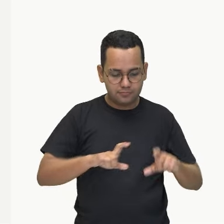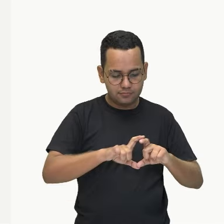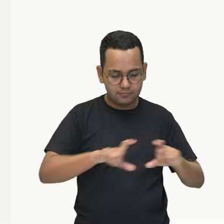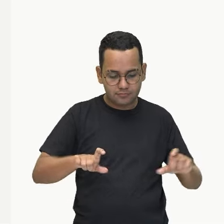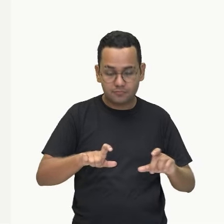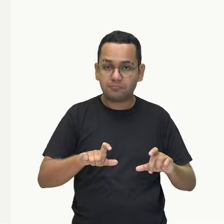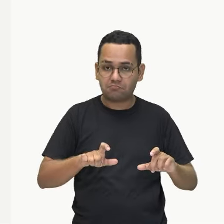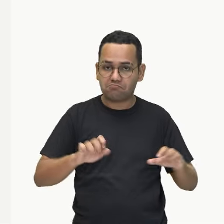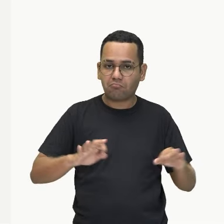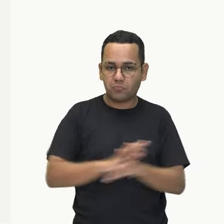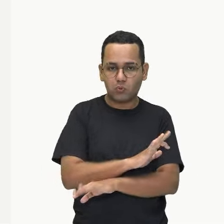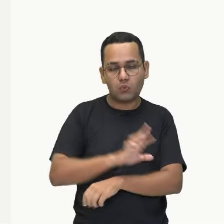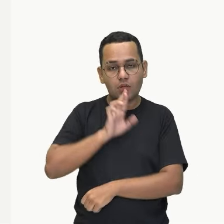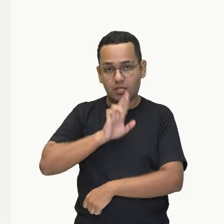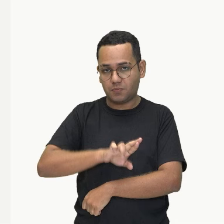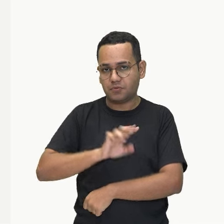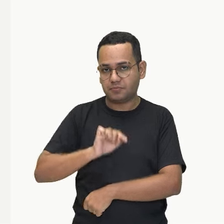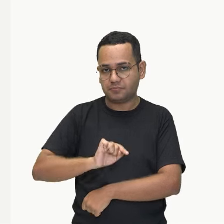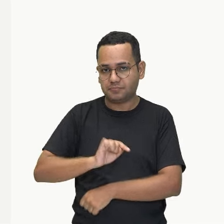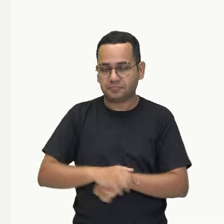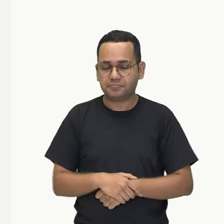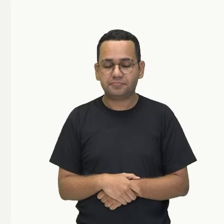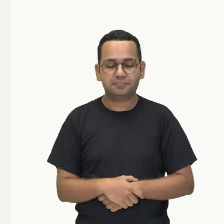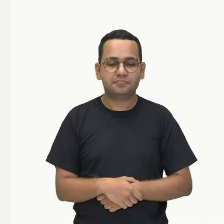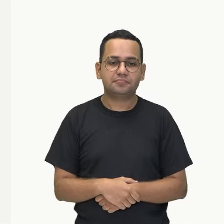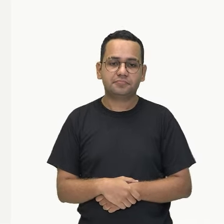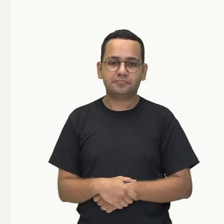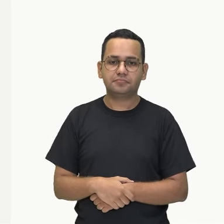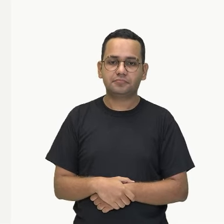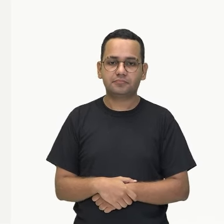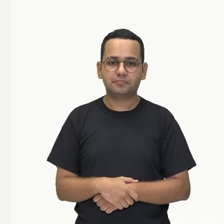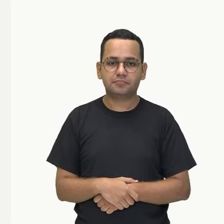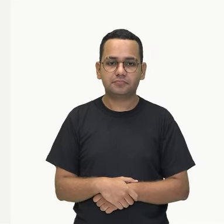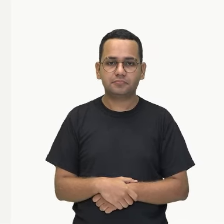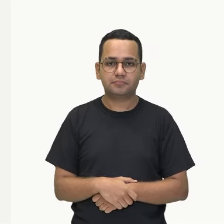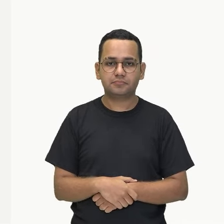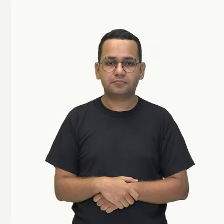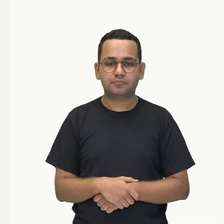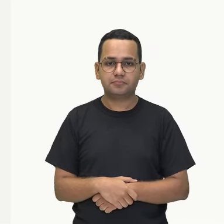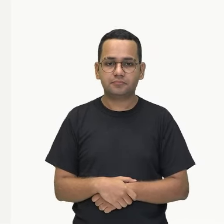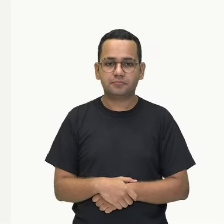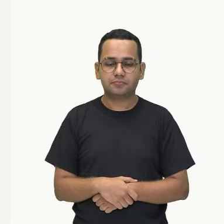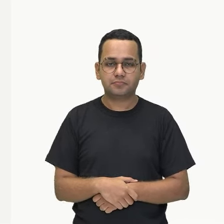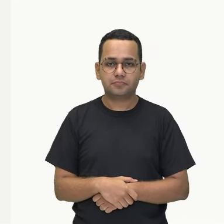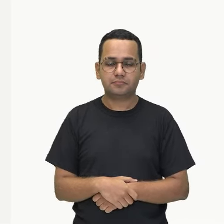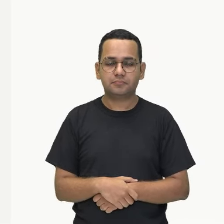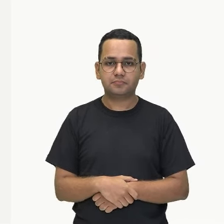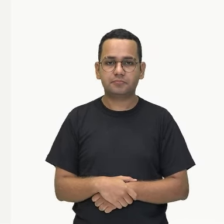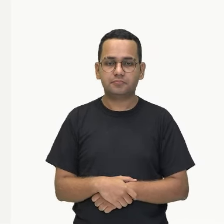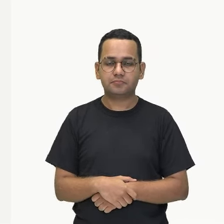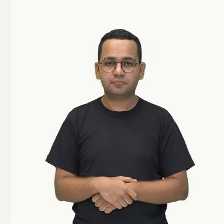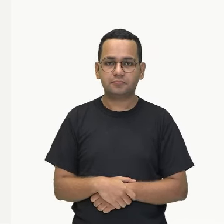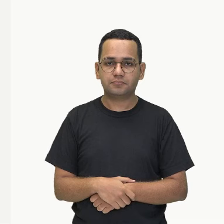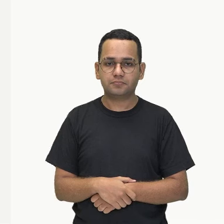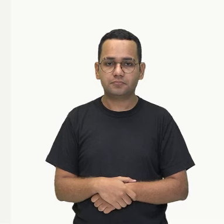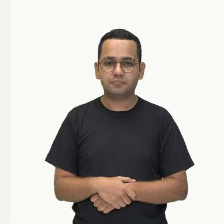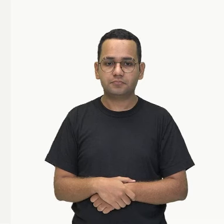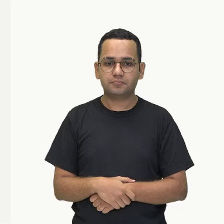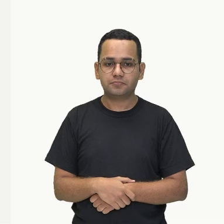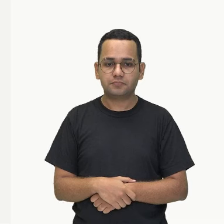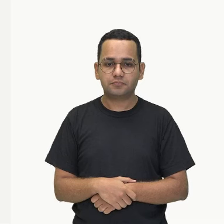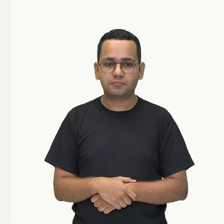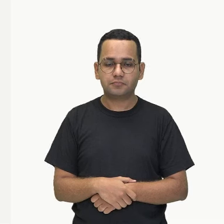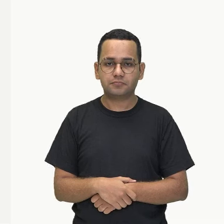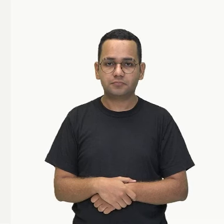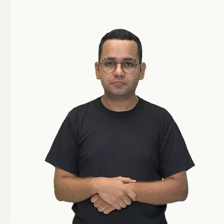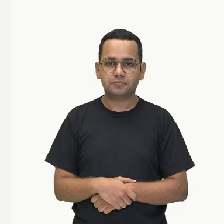meu polinômio resultado já está aqui. Este é o meu polinômio final, tá? Meu polinômio